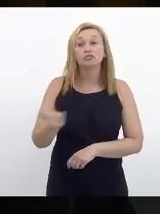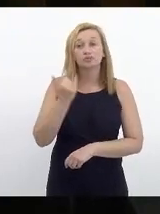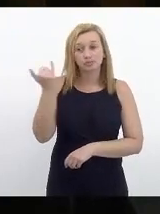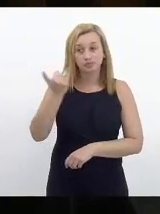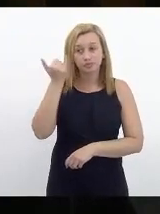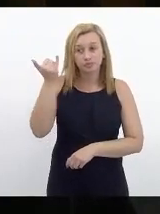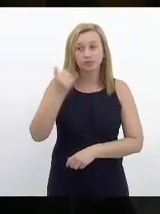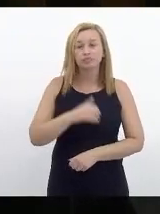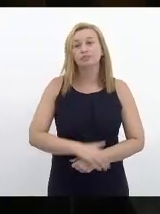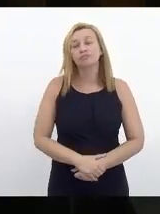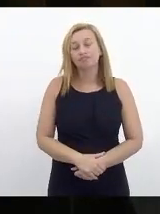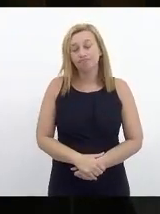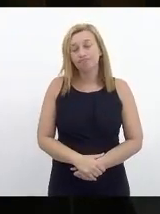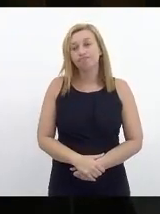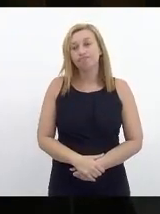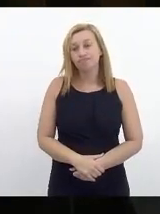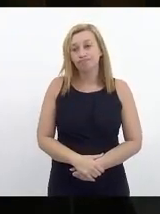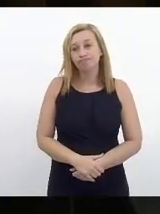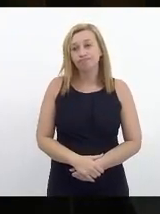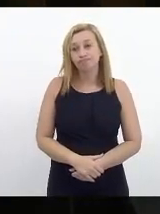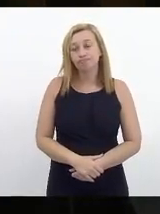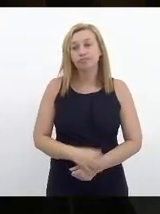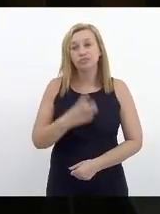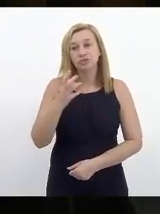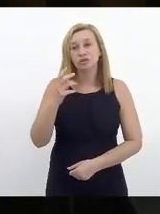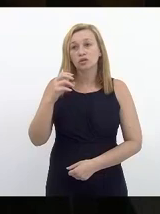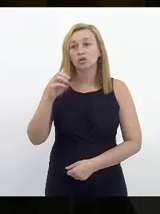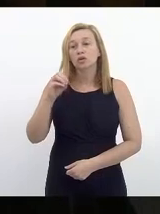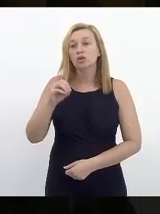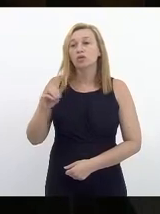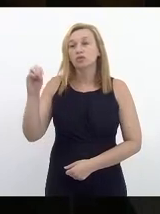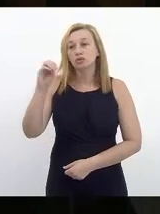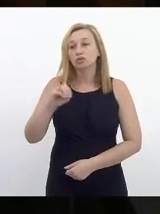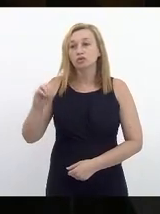importante, o Outubro Rosa.